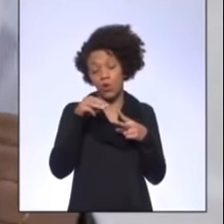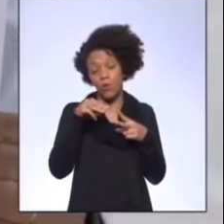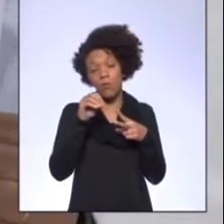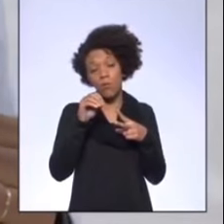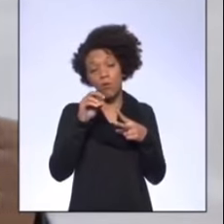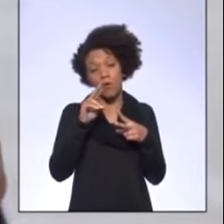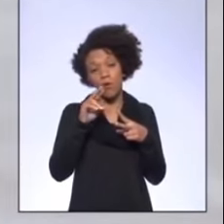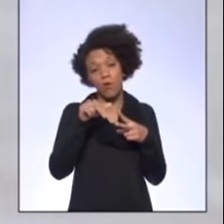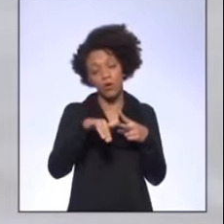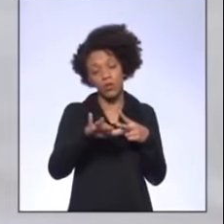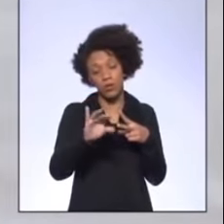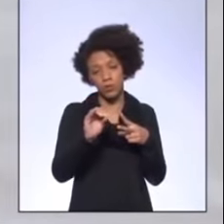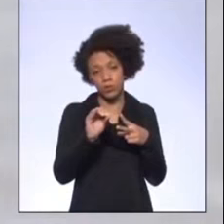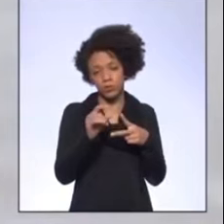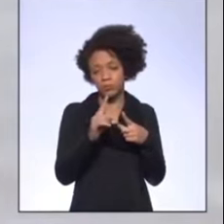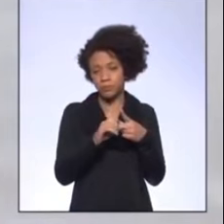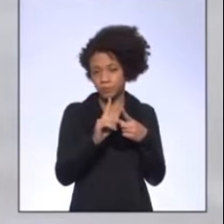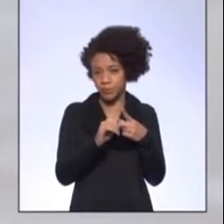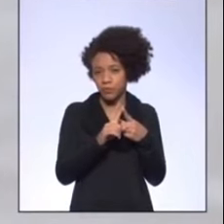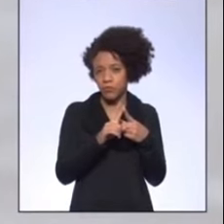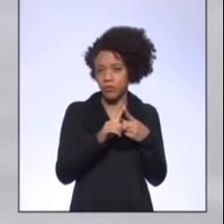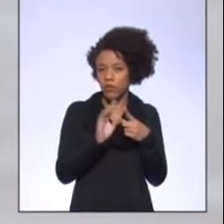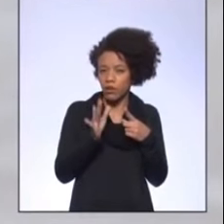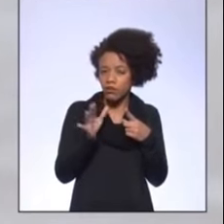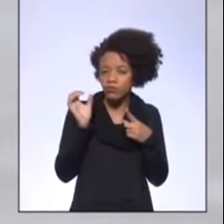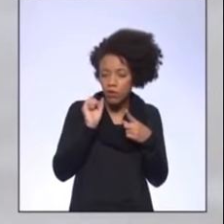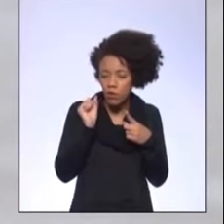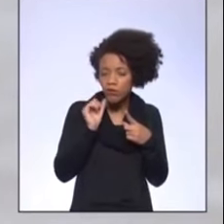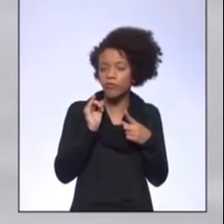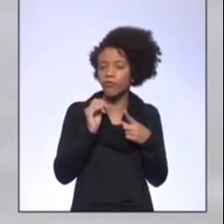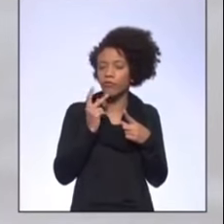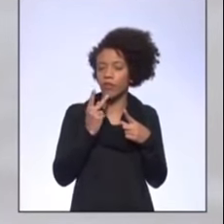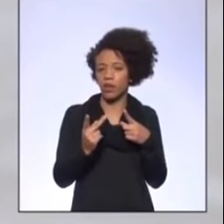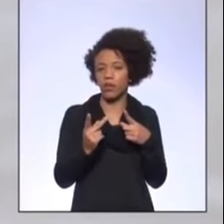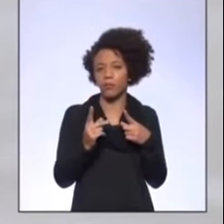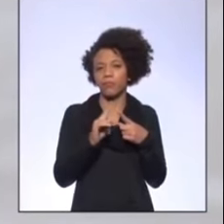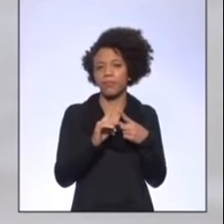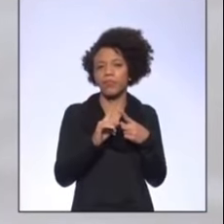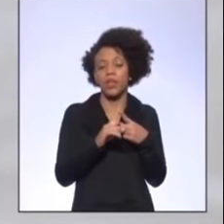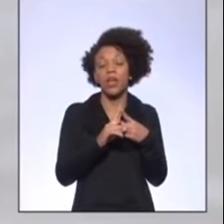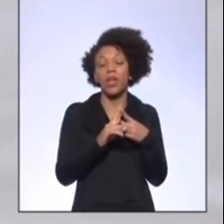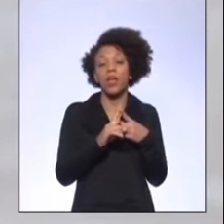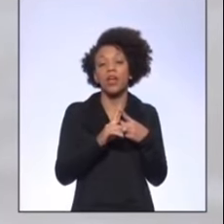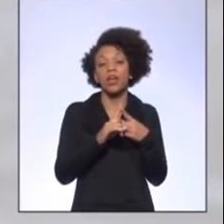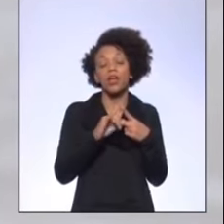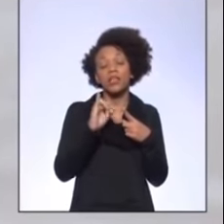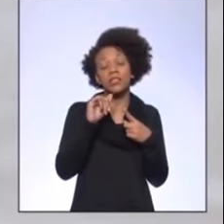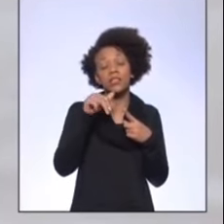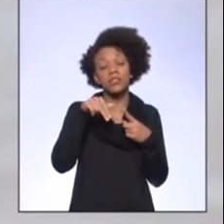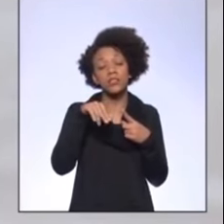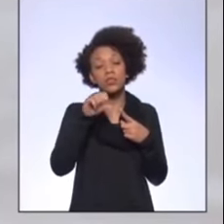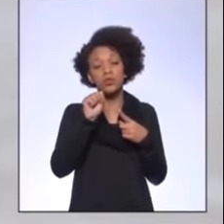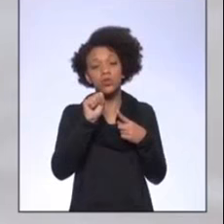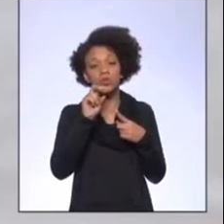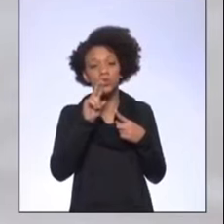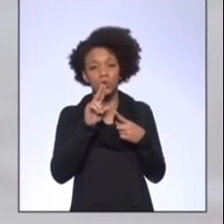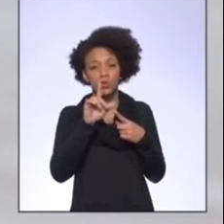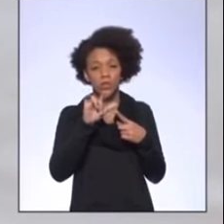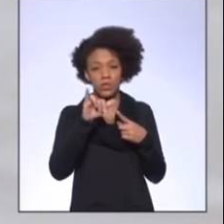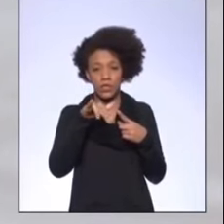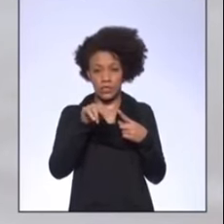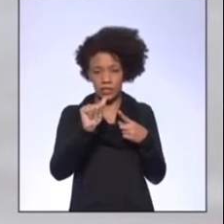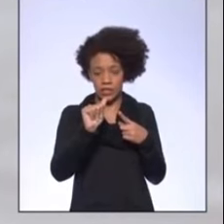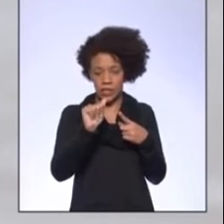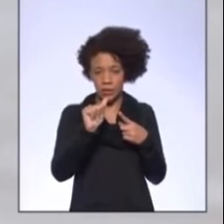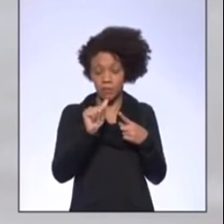vocês já devem ter ouvido falar, principalmente quem tem alguém que é diabético em casa. Um hormônio é chamado de insulina. Tá?